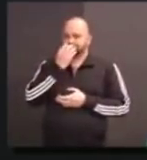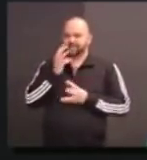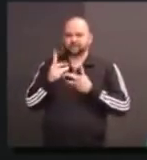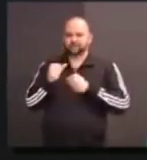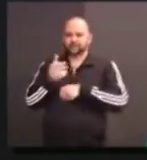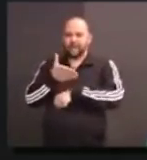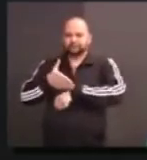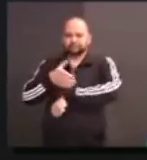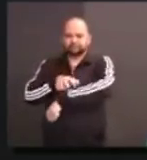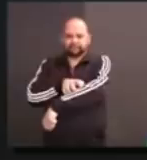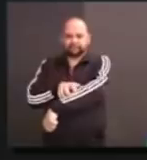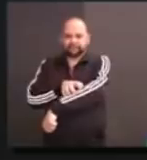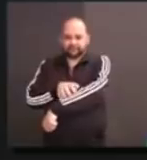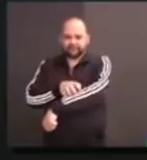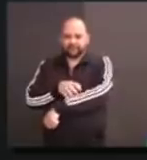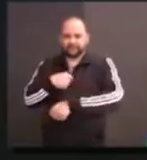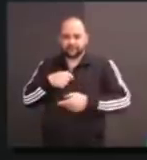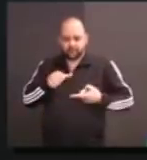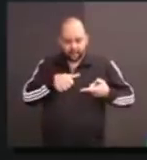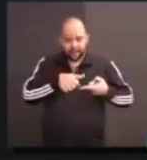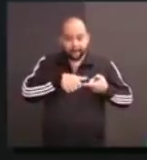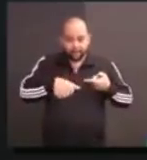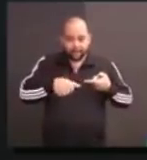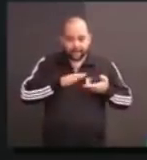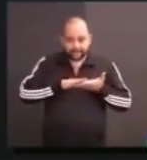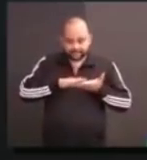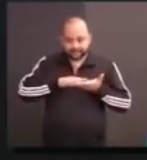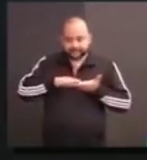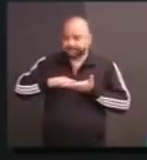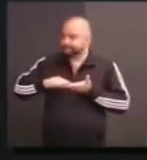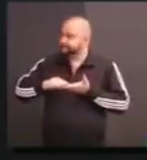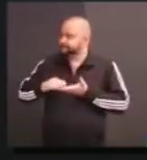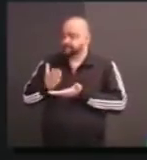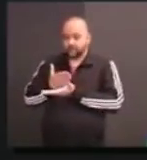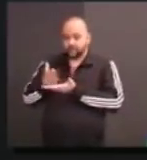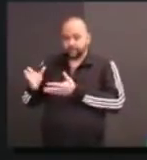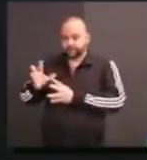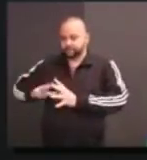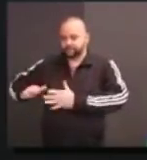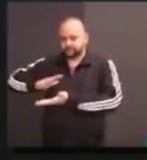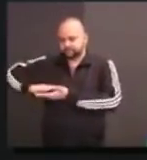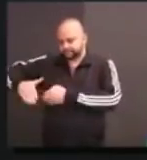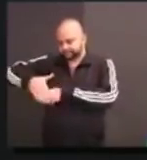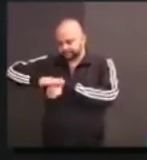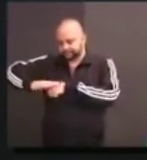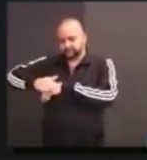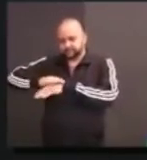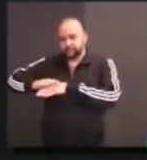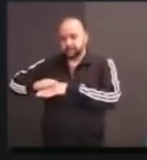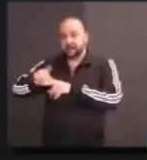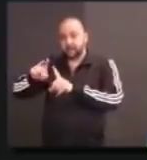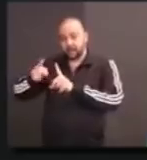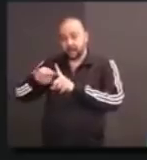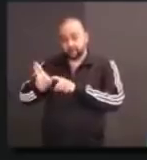O Chico pegou a pomada do vovô Pedro, começou a passar no corpo dela. E ela prenha